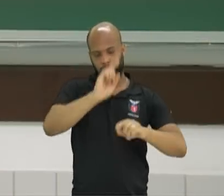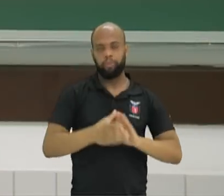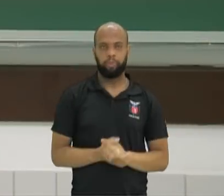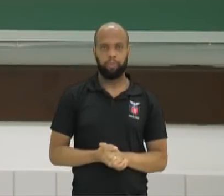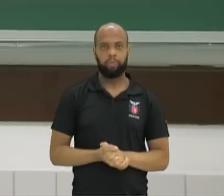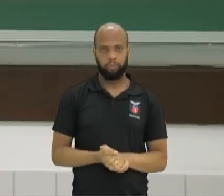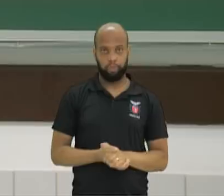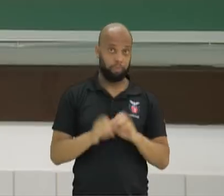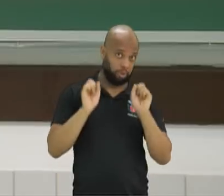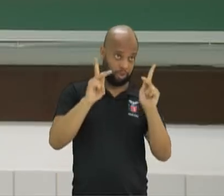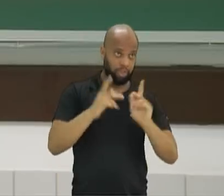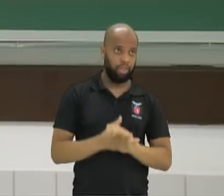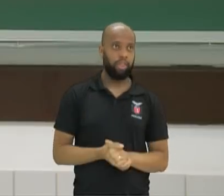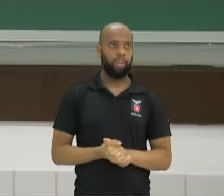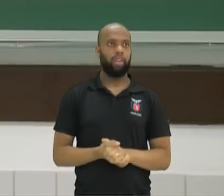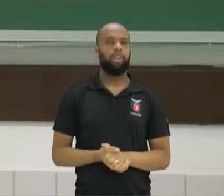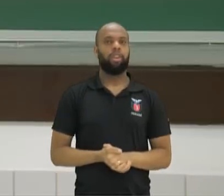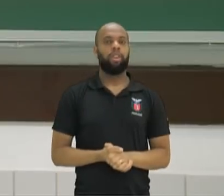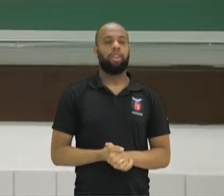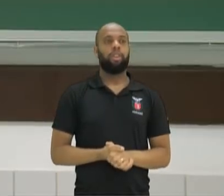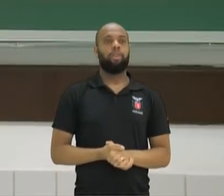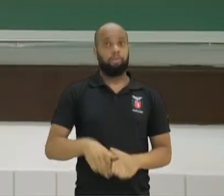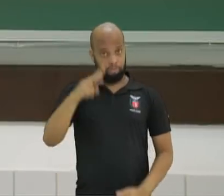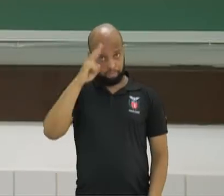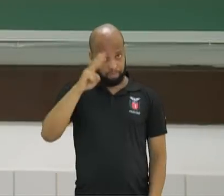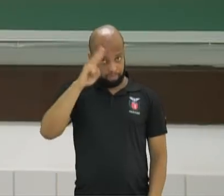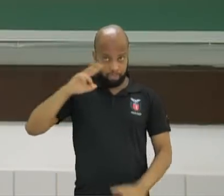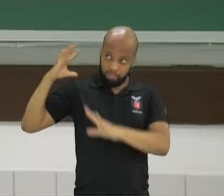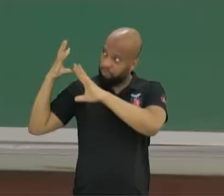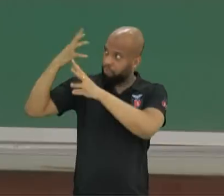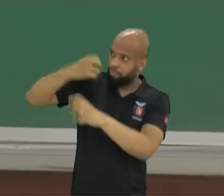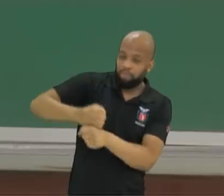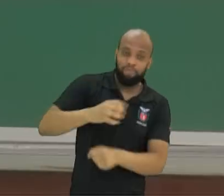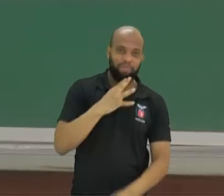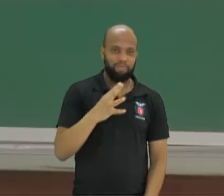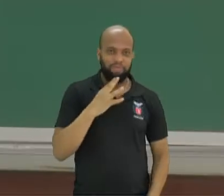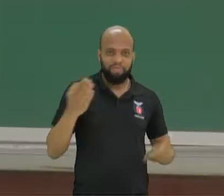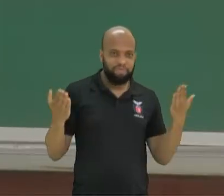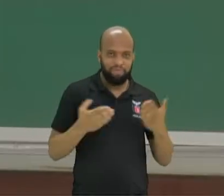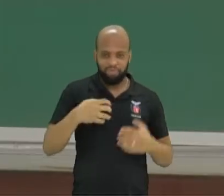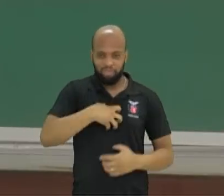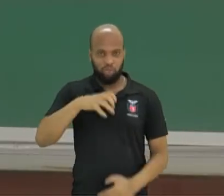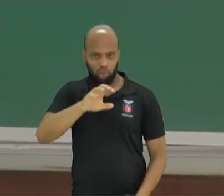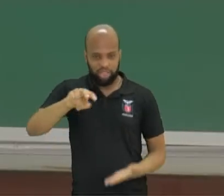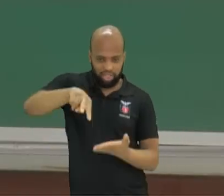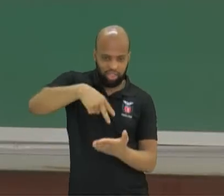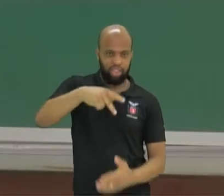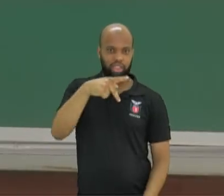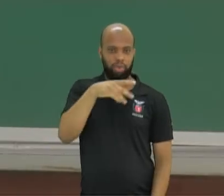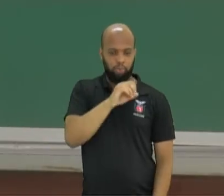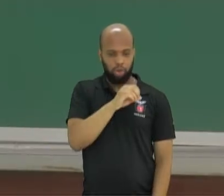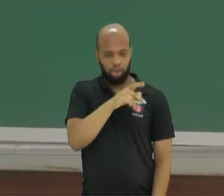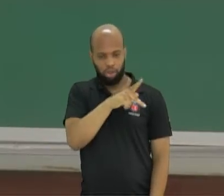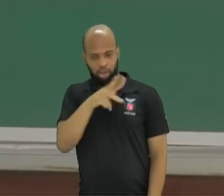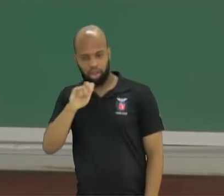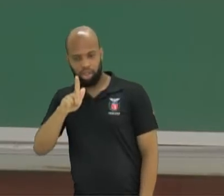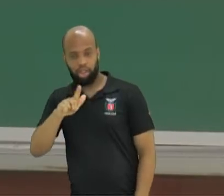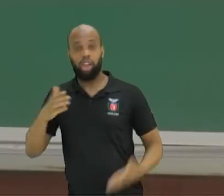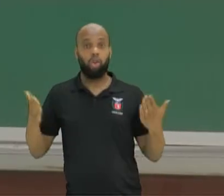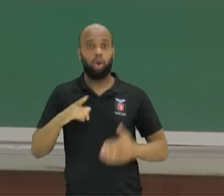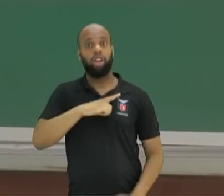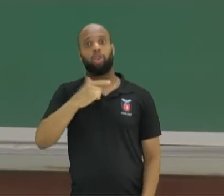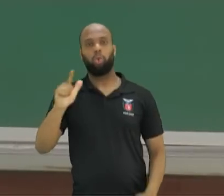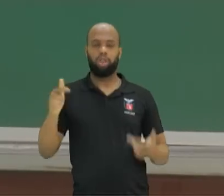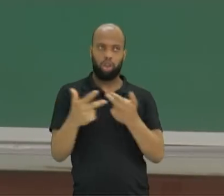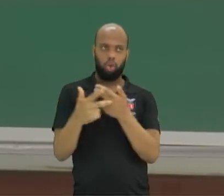história, certo? Lembrou tudo então? Conheceu o popping? Então agora eu quero mais uma coisa de